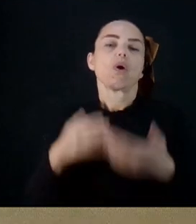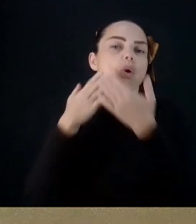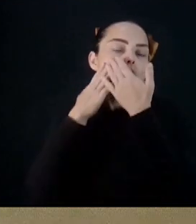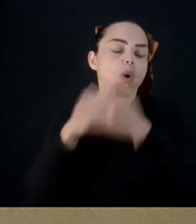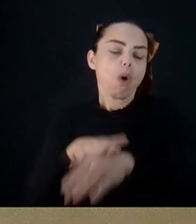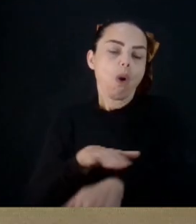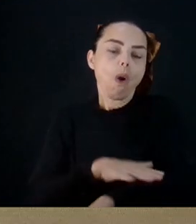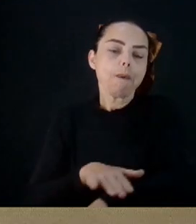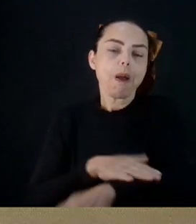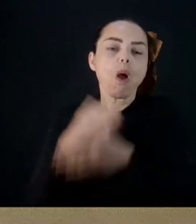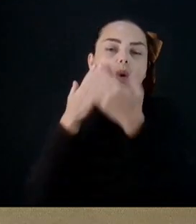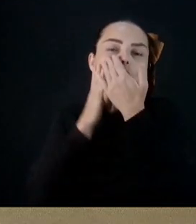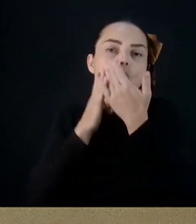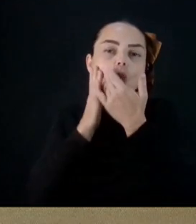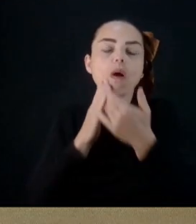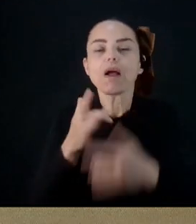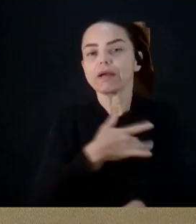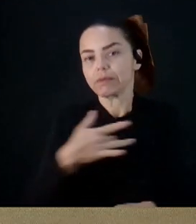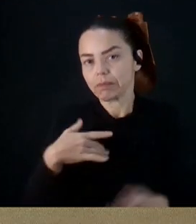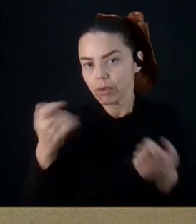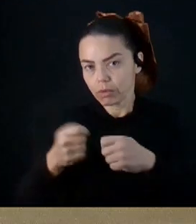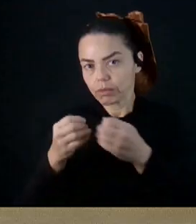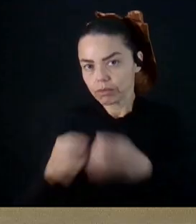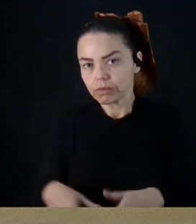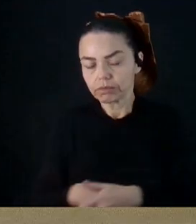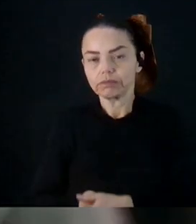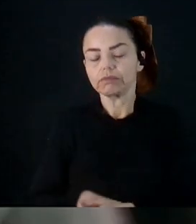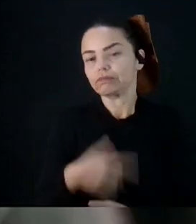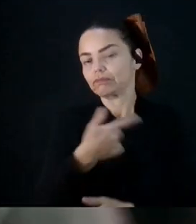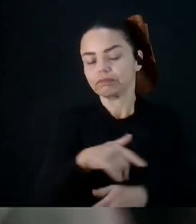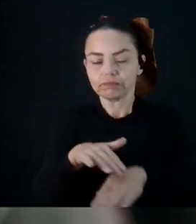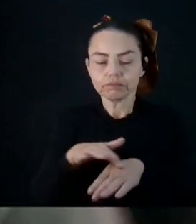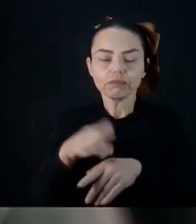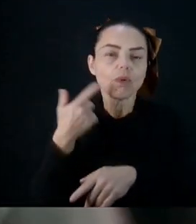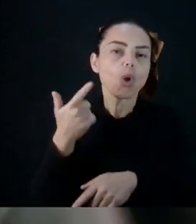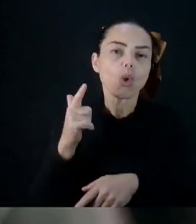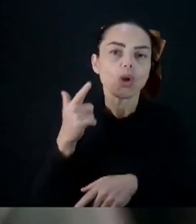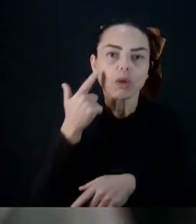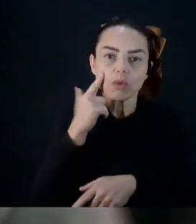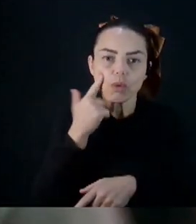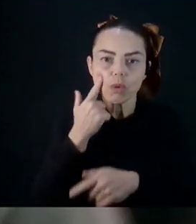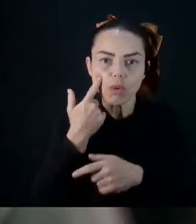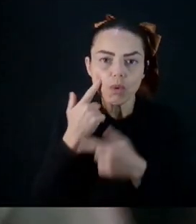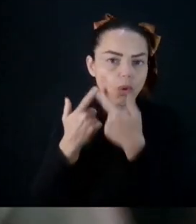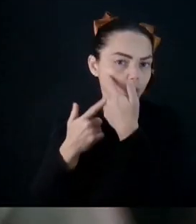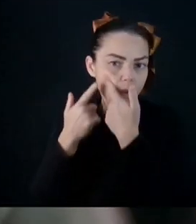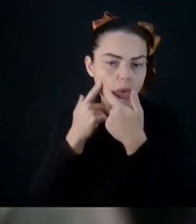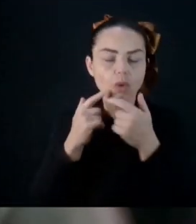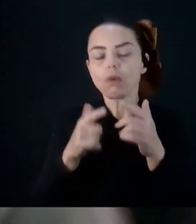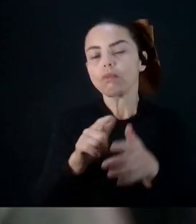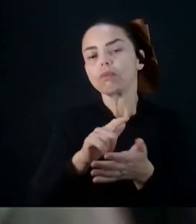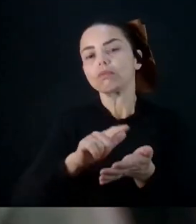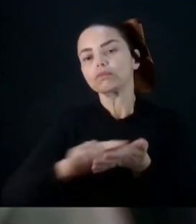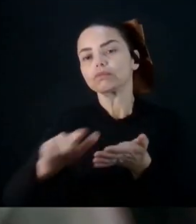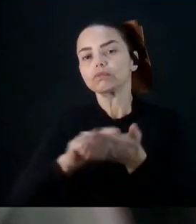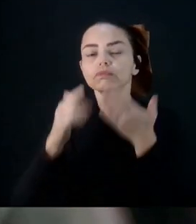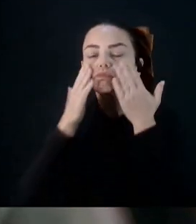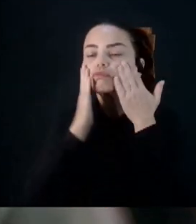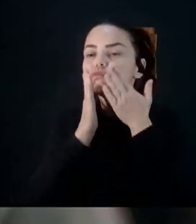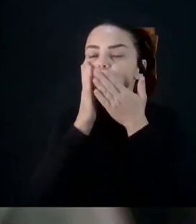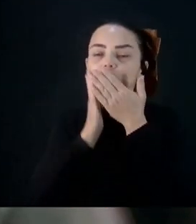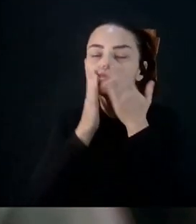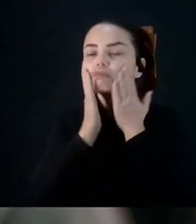mas pode ser que eu tenha, então eu vou passar, né, doutora? Não existe essa prevenção a ter espinha. Assim, uma higiene adequada vai fazer que a gente tenha, às